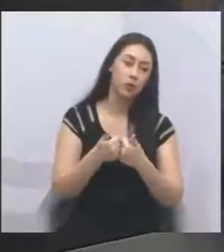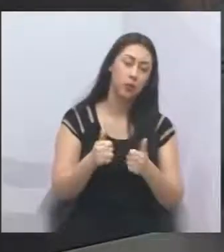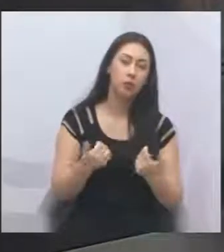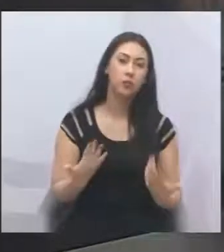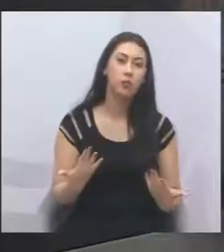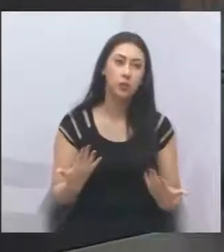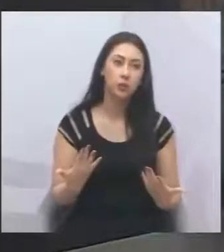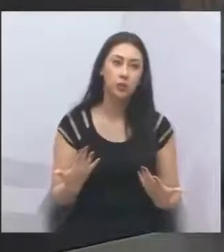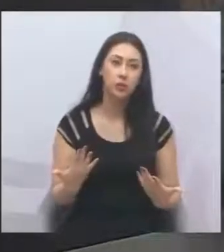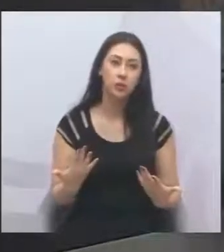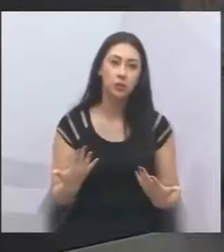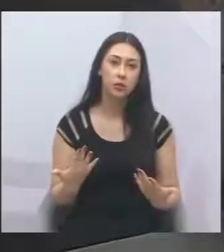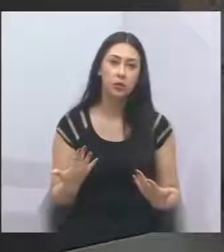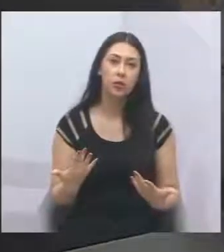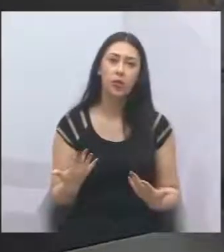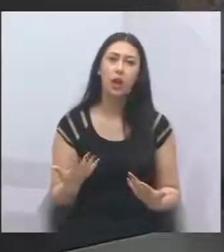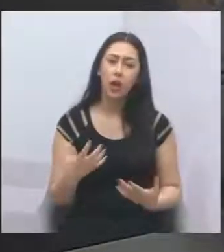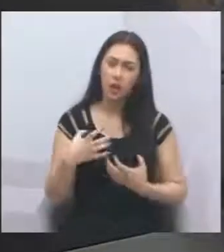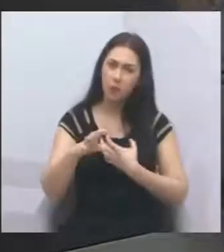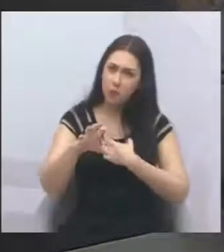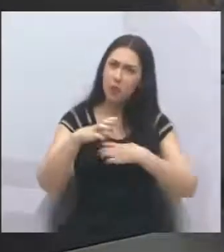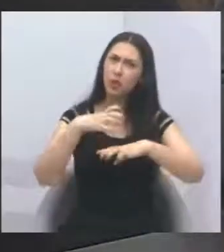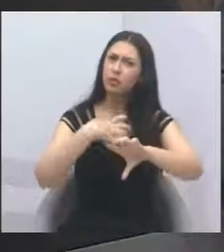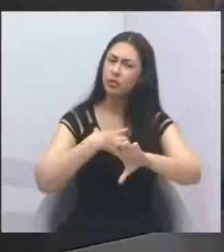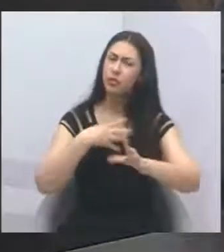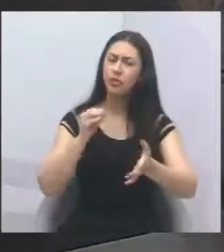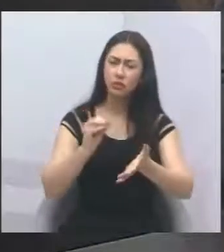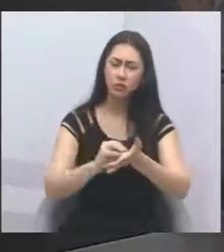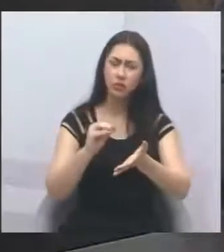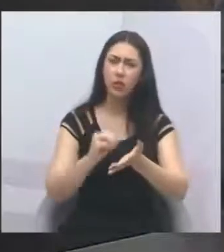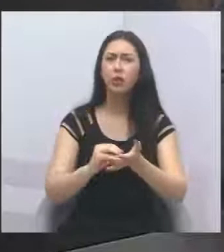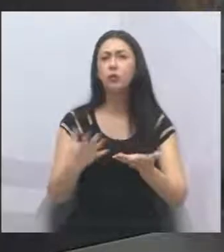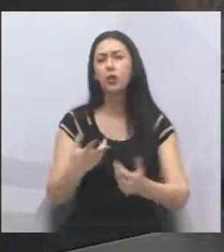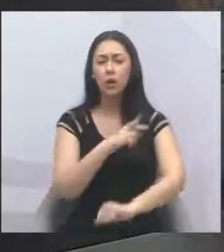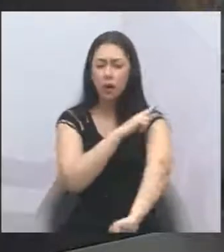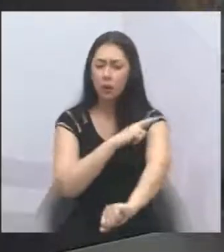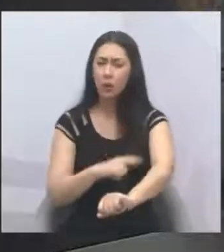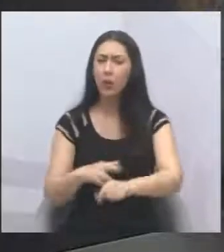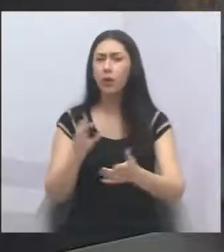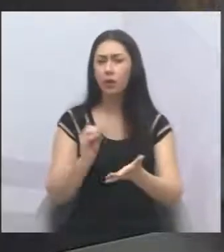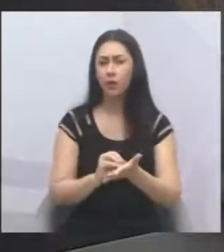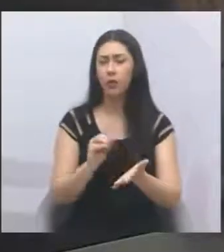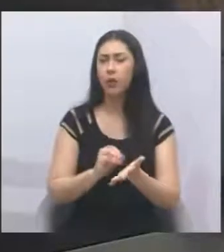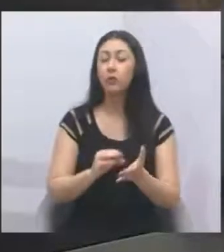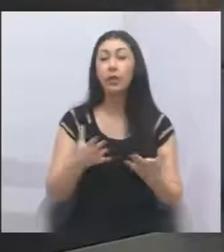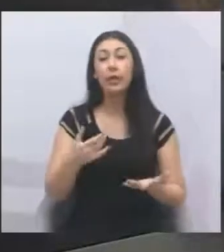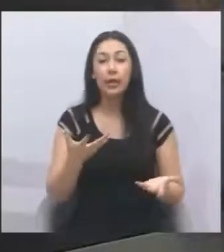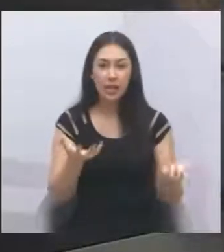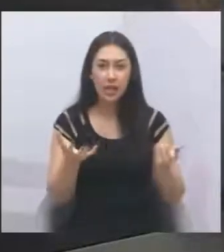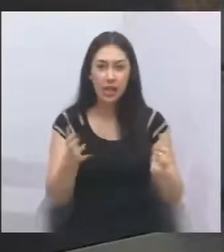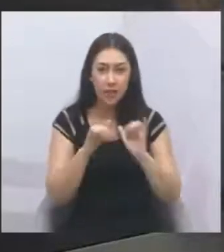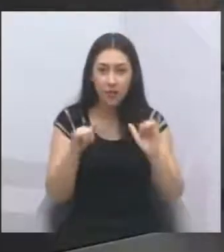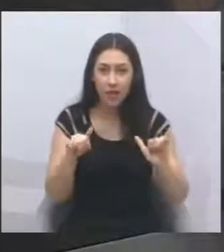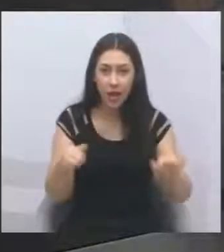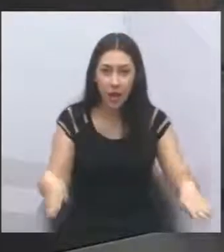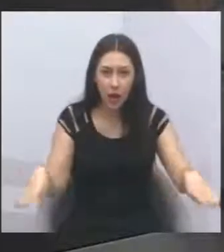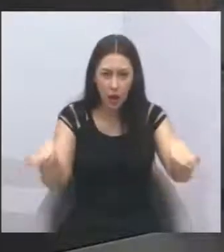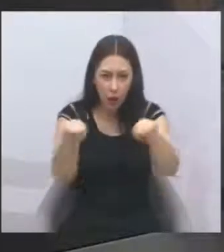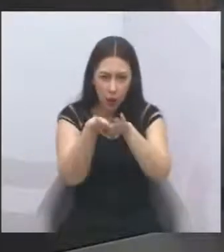por essa falta de humanidade, que é essa falta de horário dos ônibus. Se quer falar em